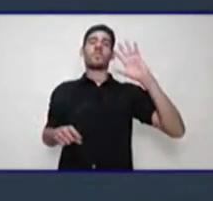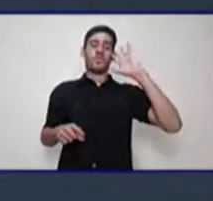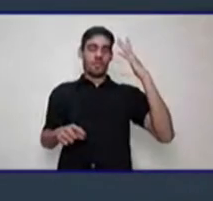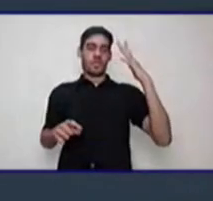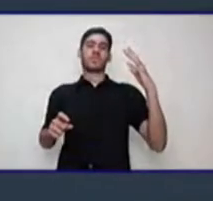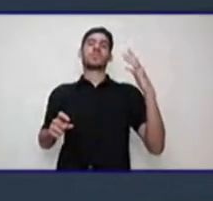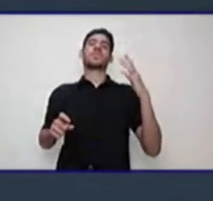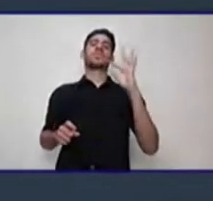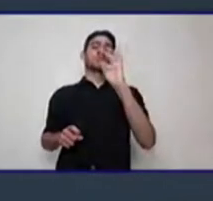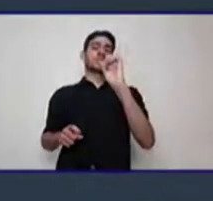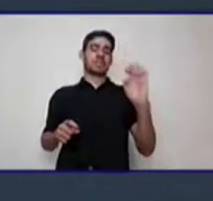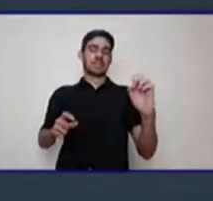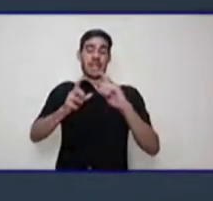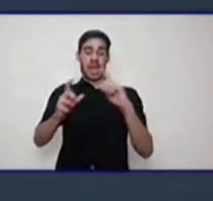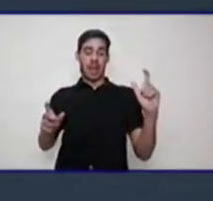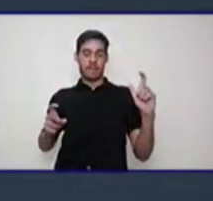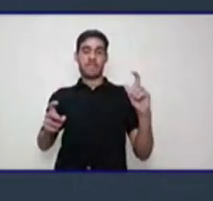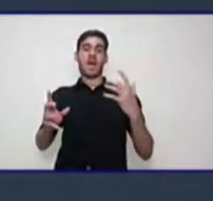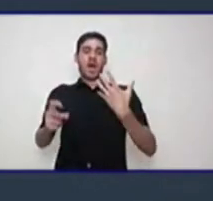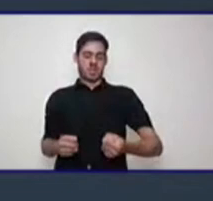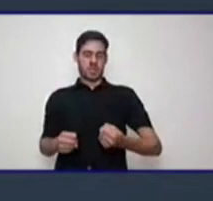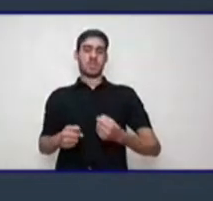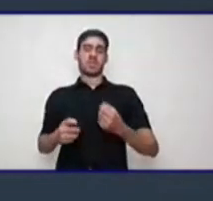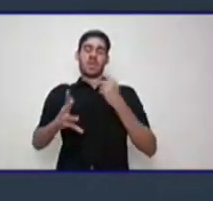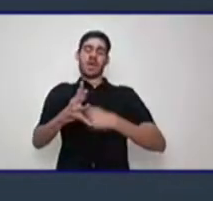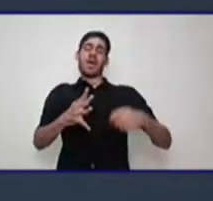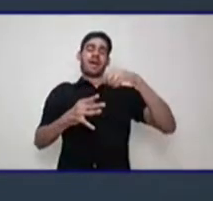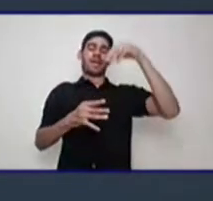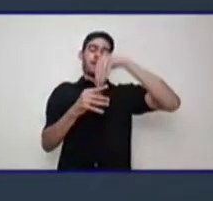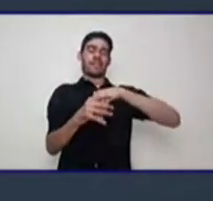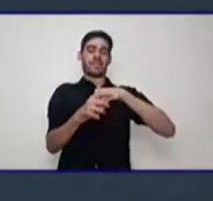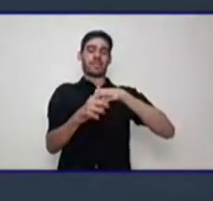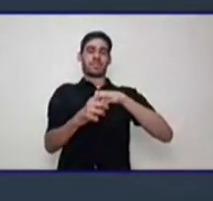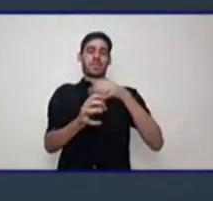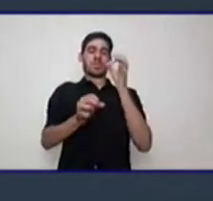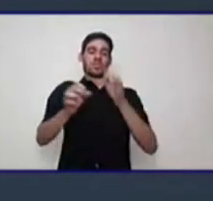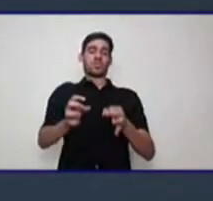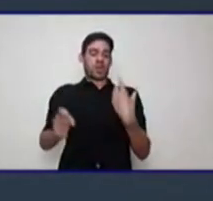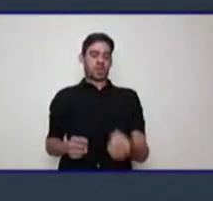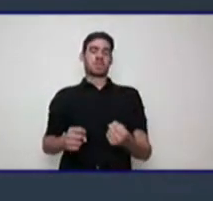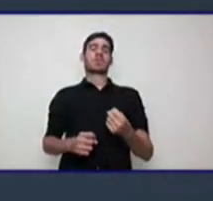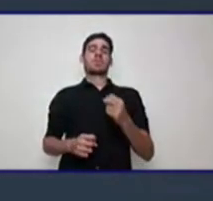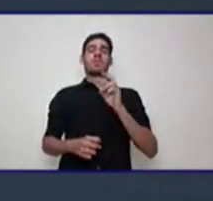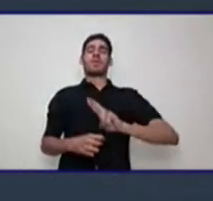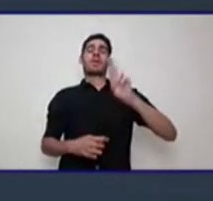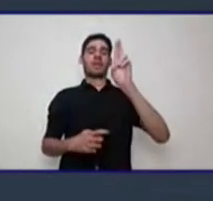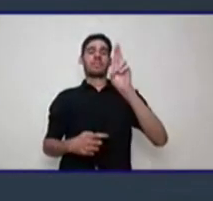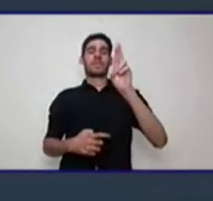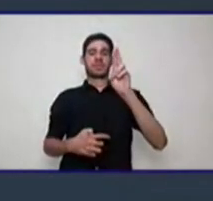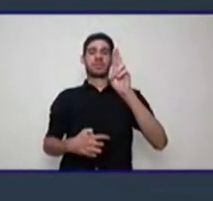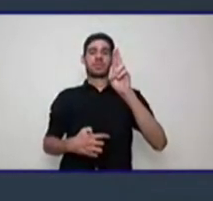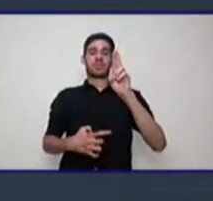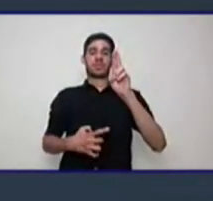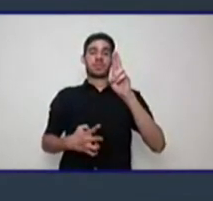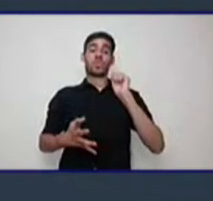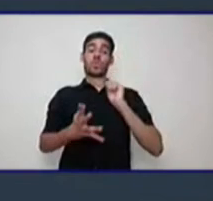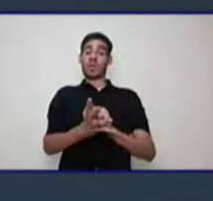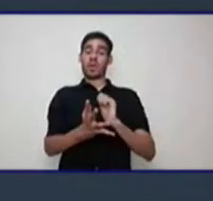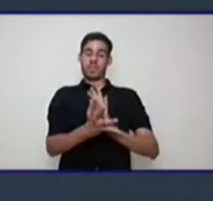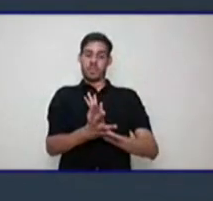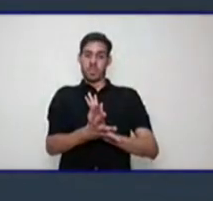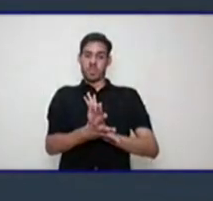por maioria, deu provimento ao agravo interno para julgar procedente a representação e aplicar multa